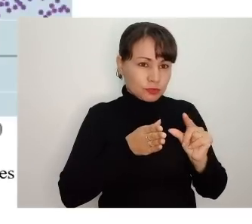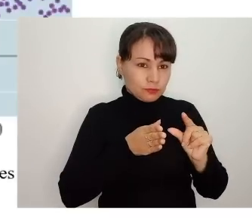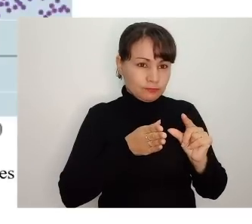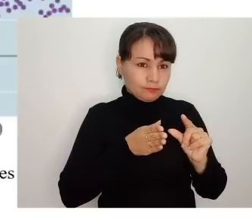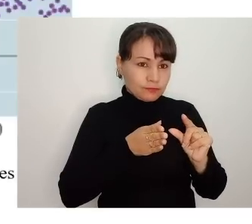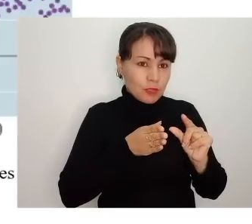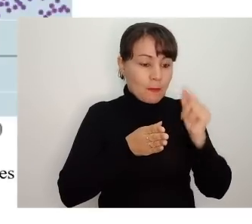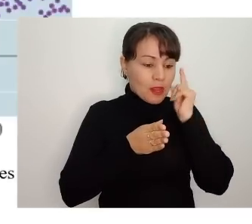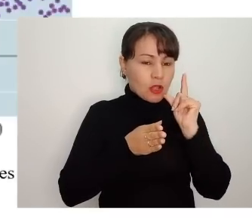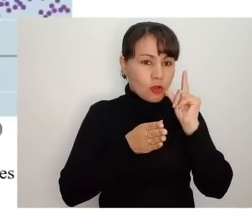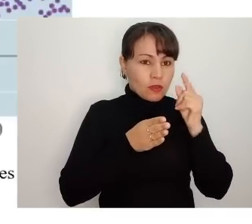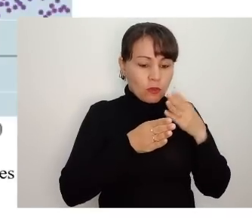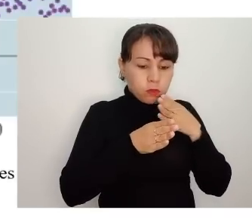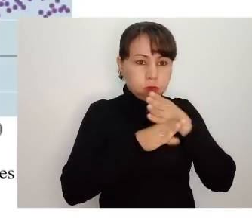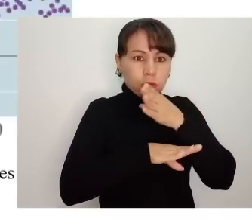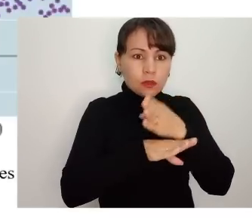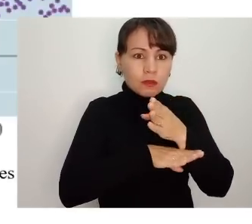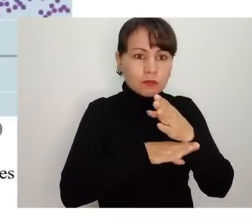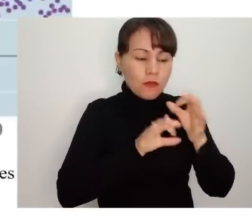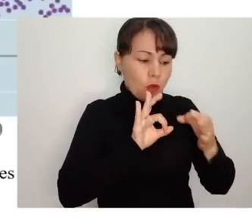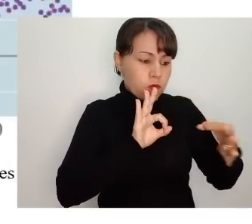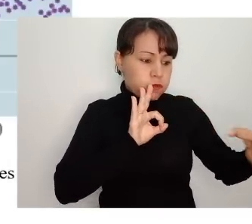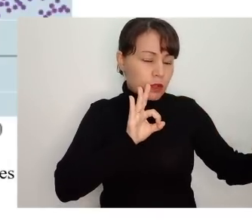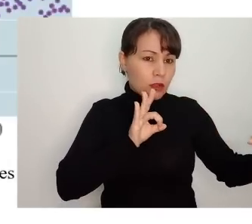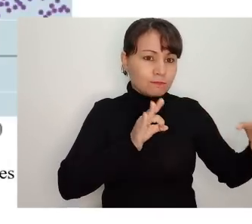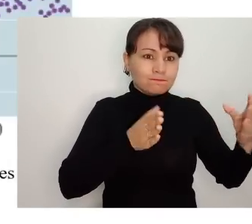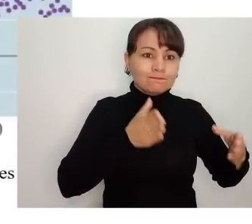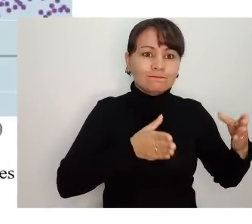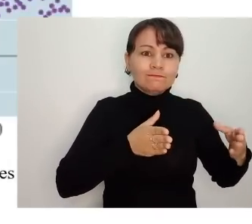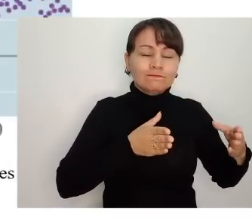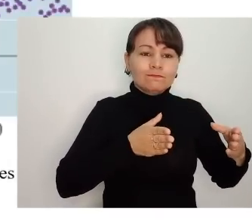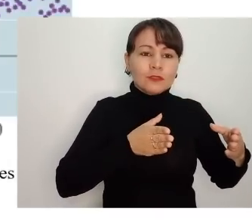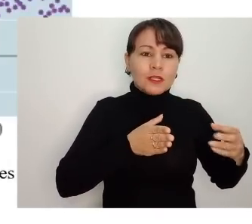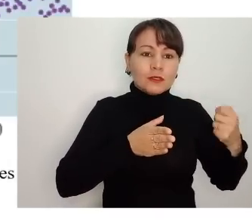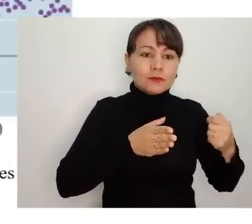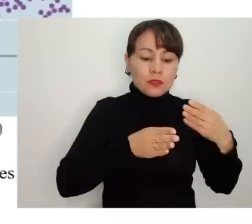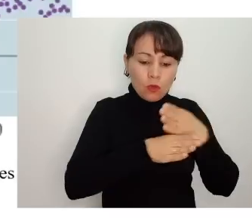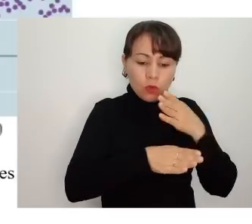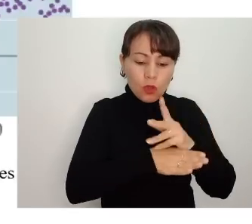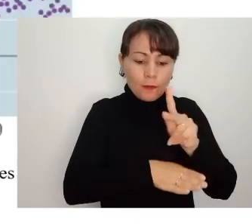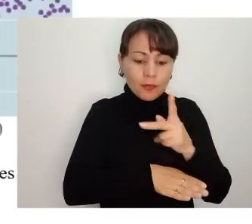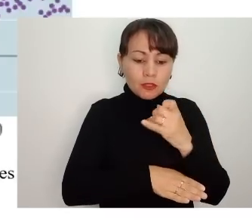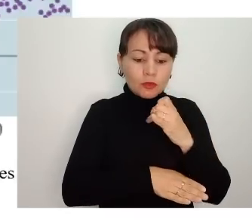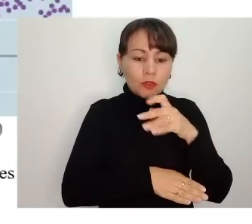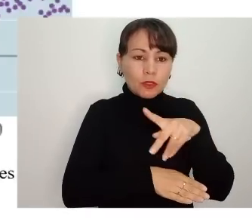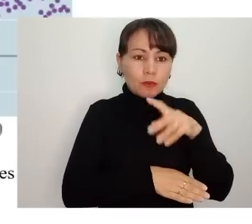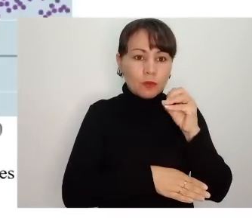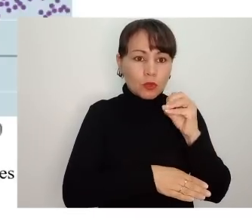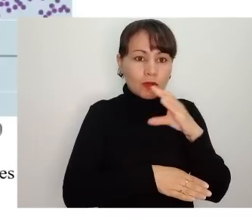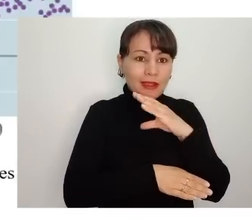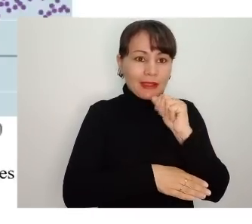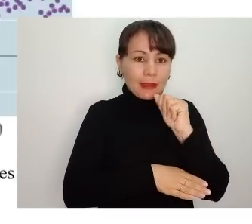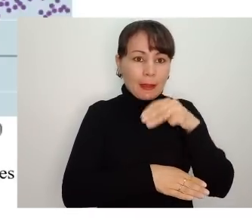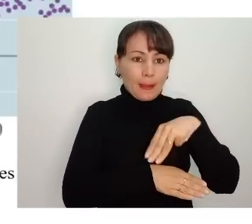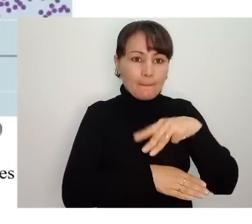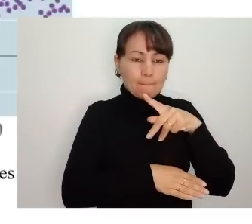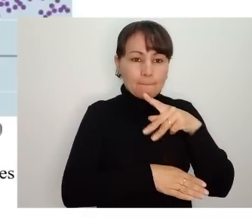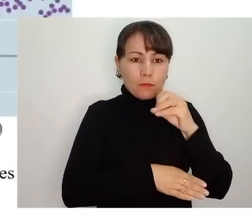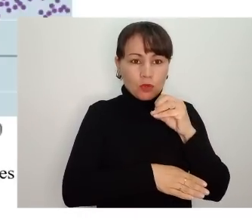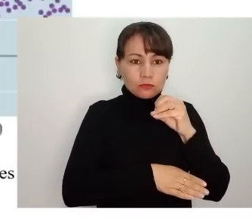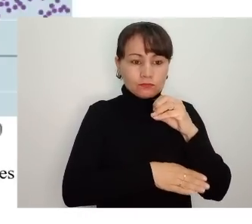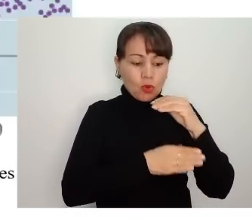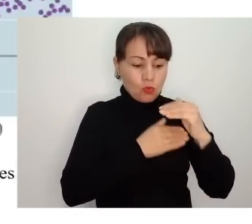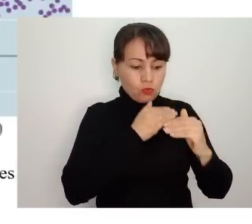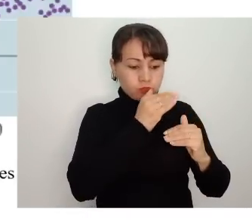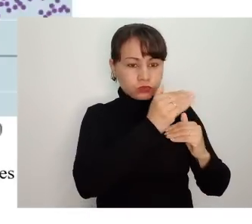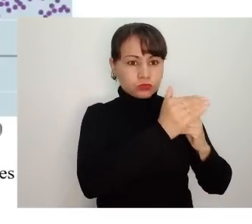ir para a região definitiva, ele vai ter que passar pelo hipocampo. Passando pelo hipocampo, ele